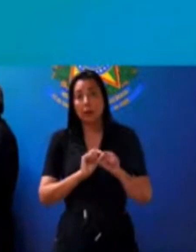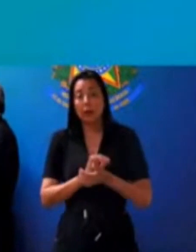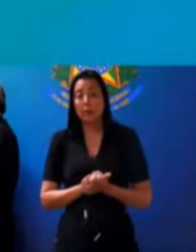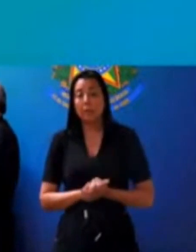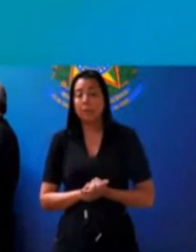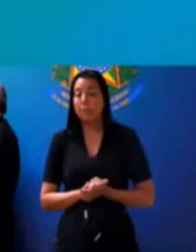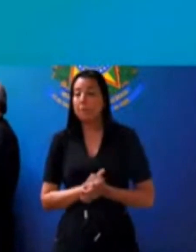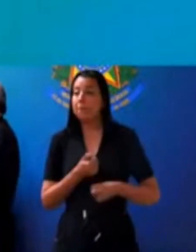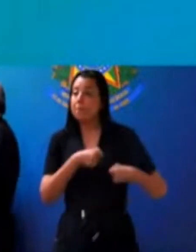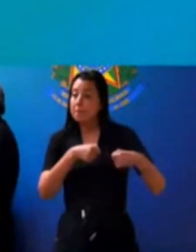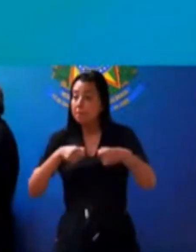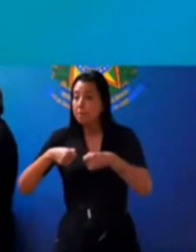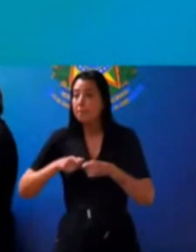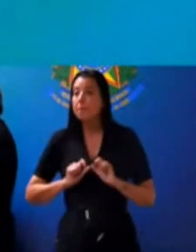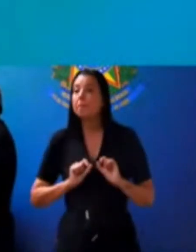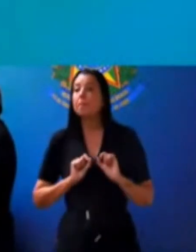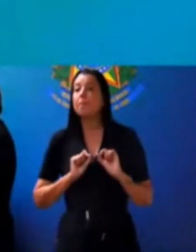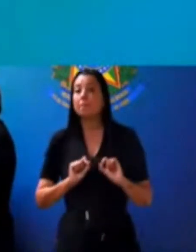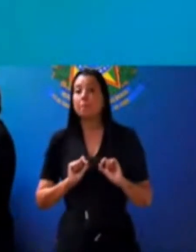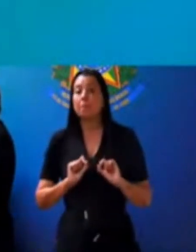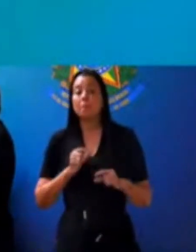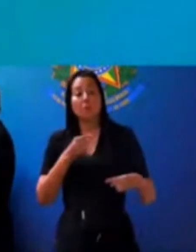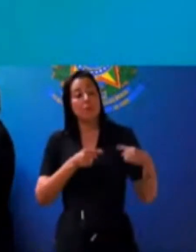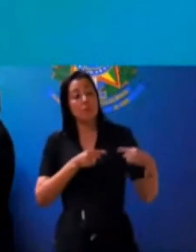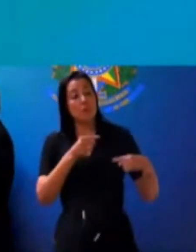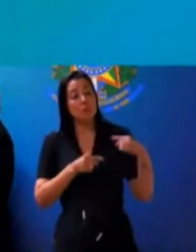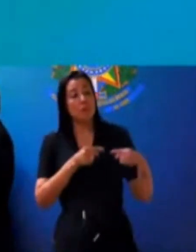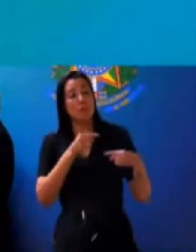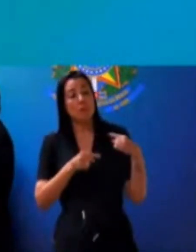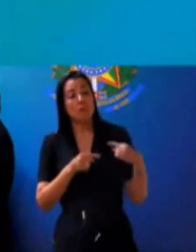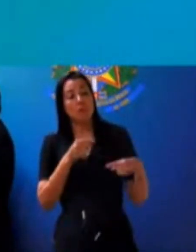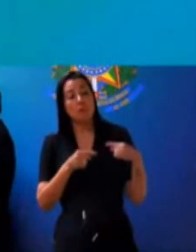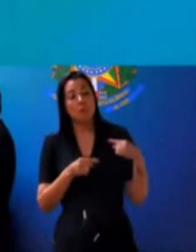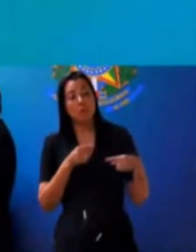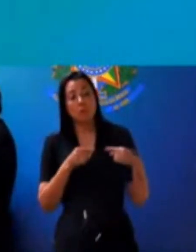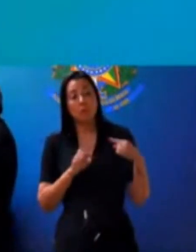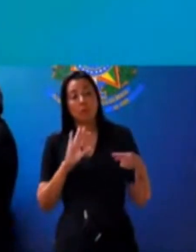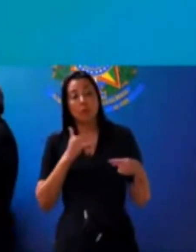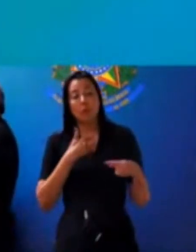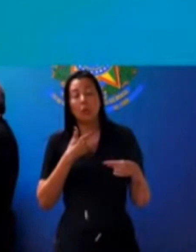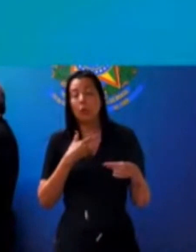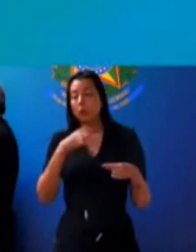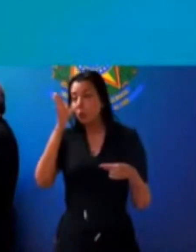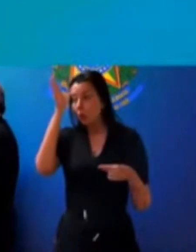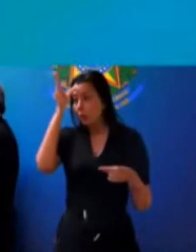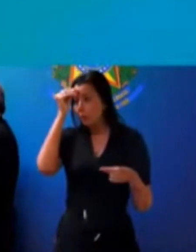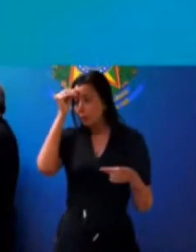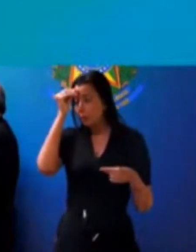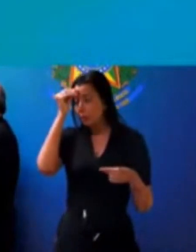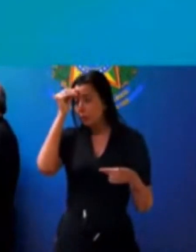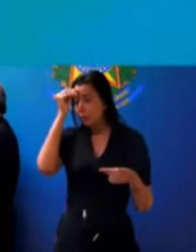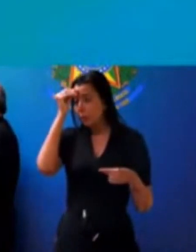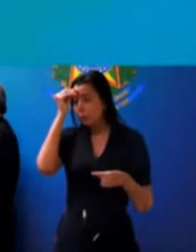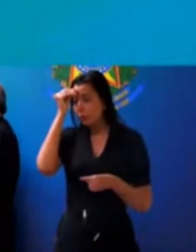da necessária debate né das do nosso conhecimento